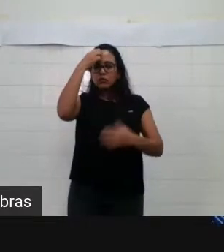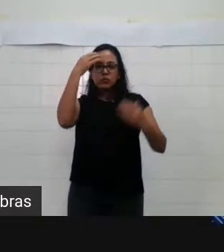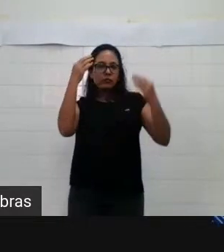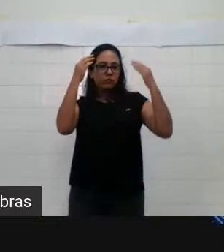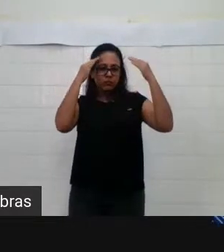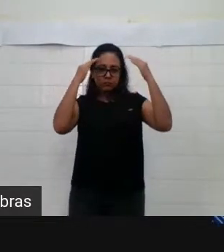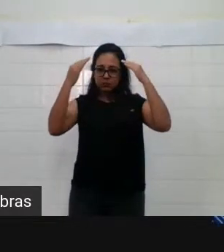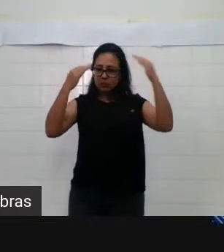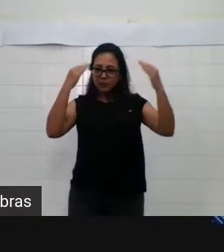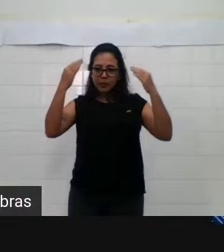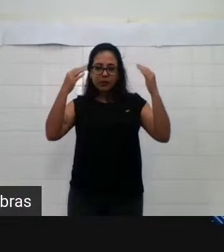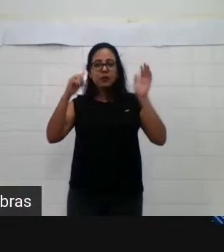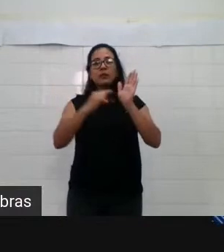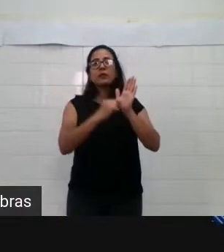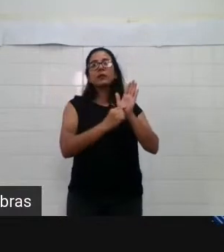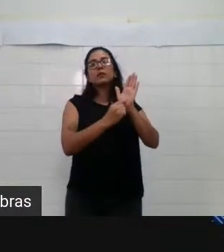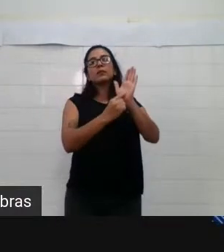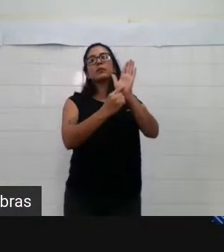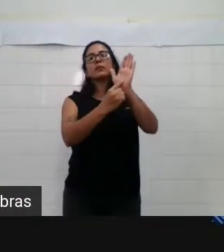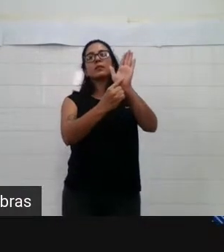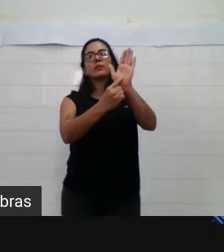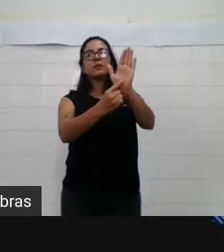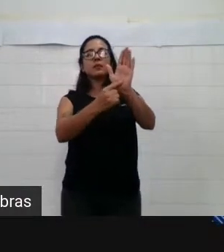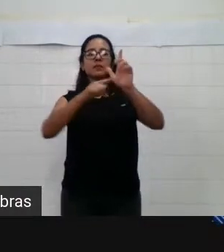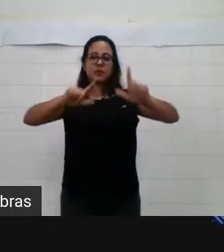que mostra um movimento